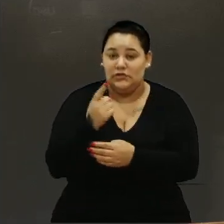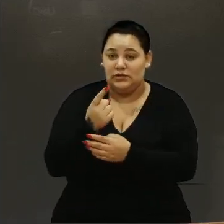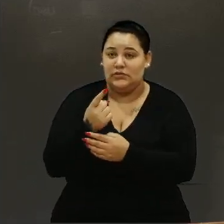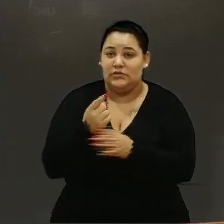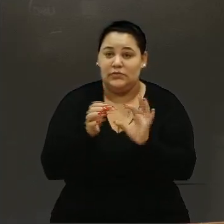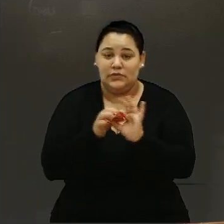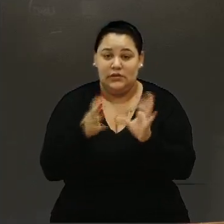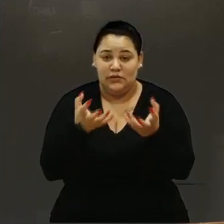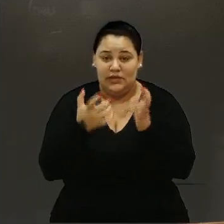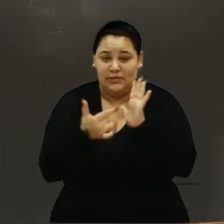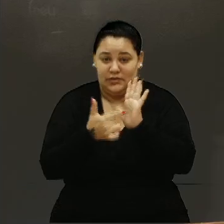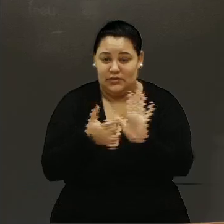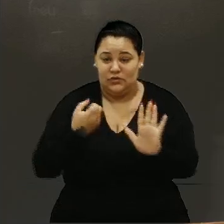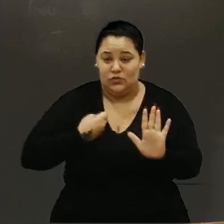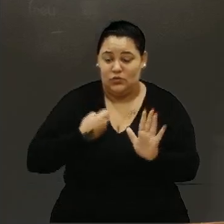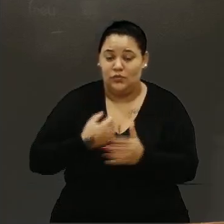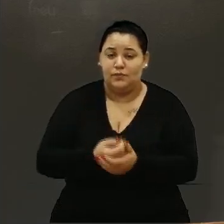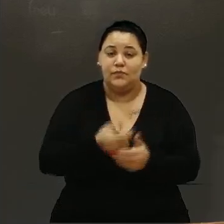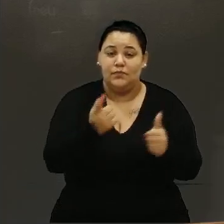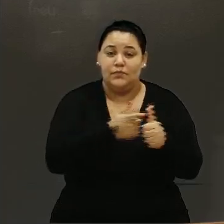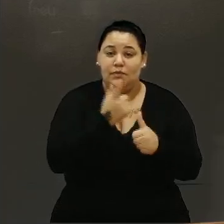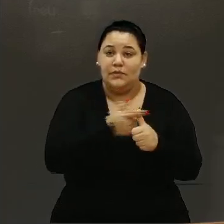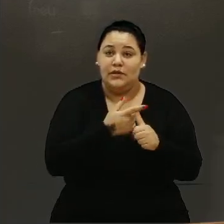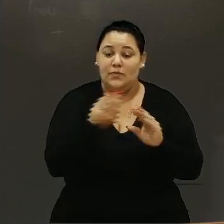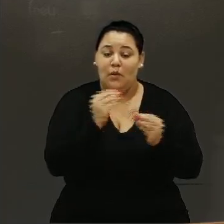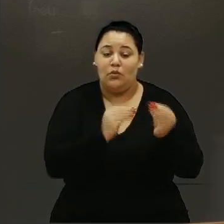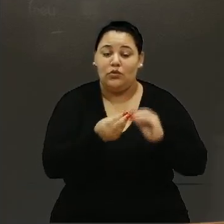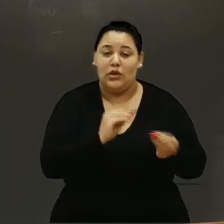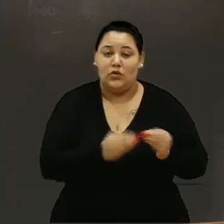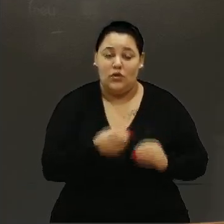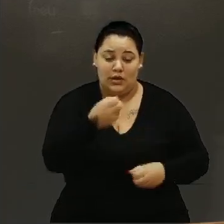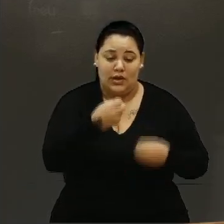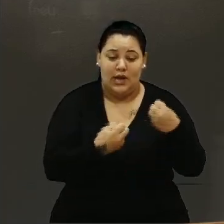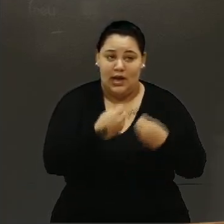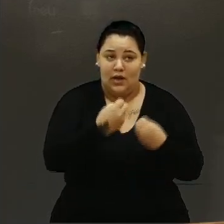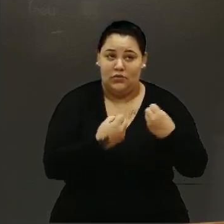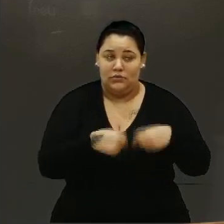esses números. Primeiro, uma montadora de carros que